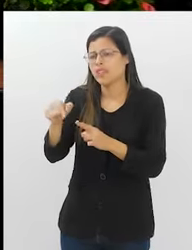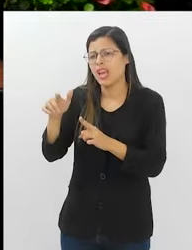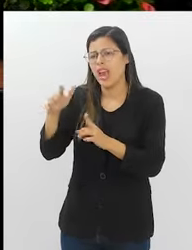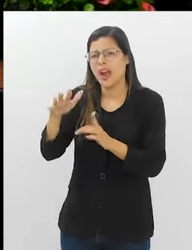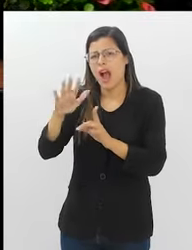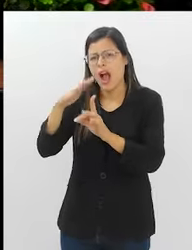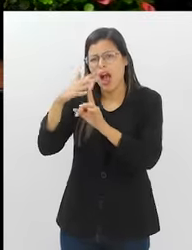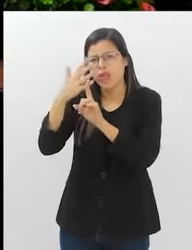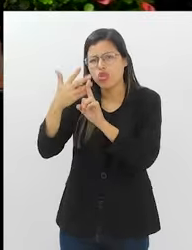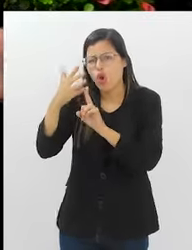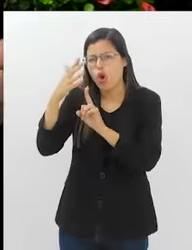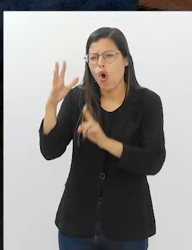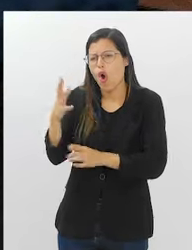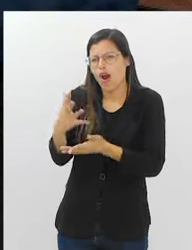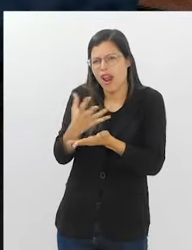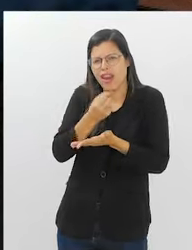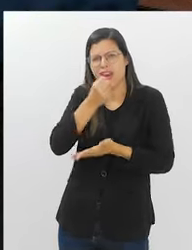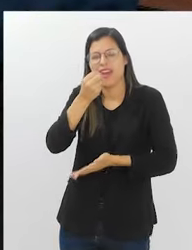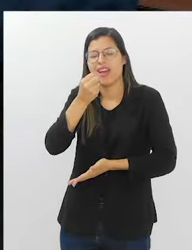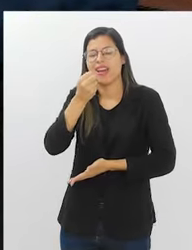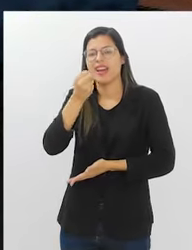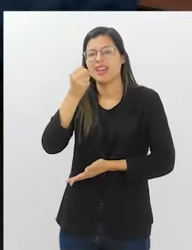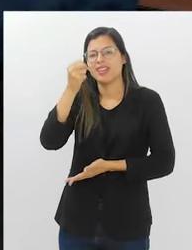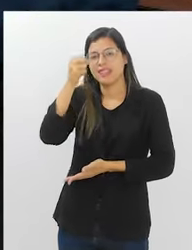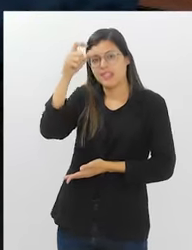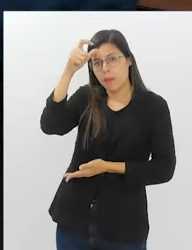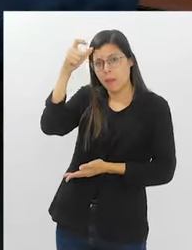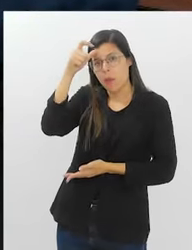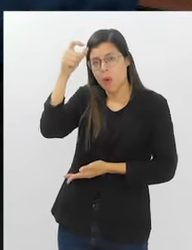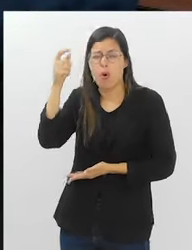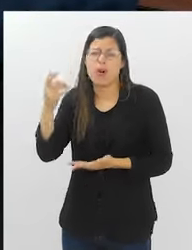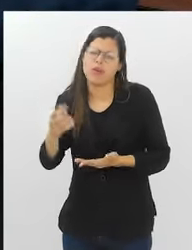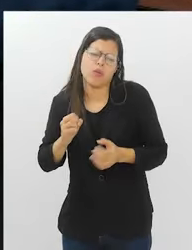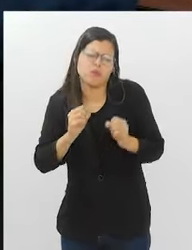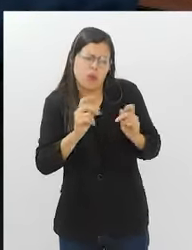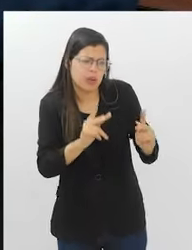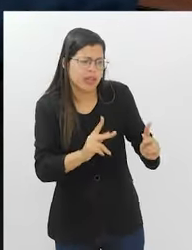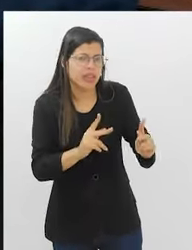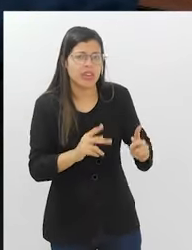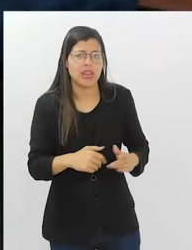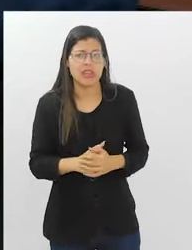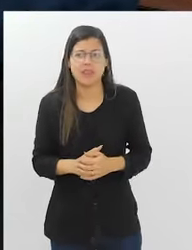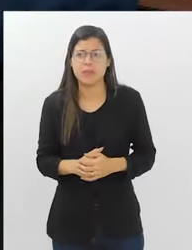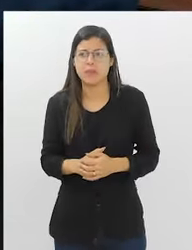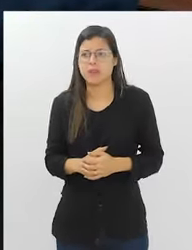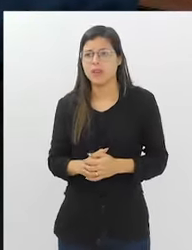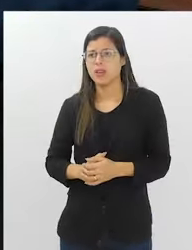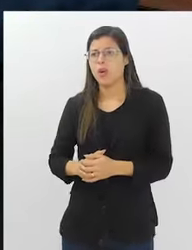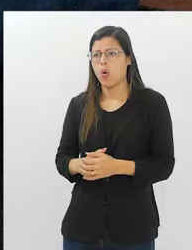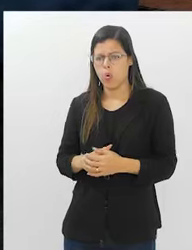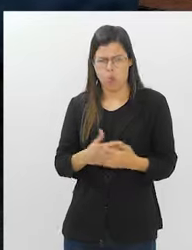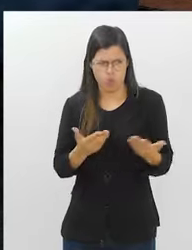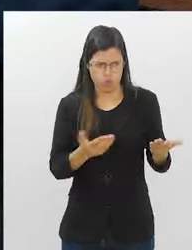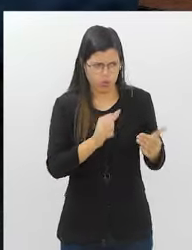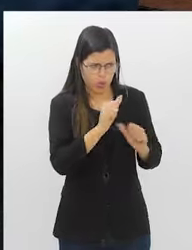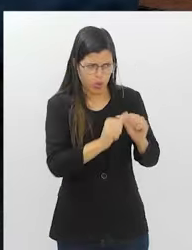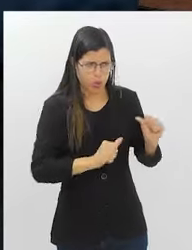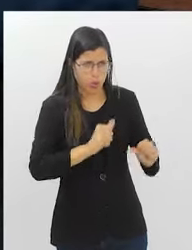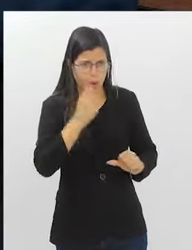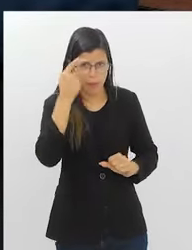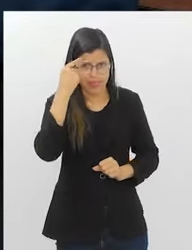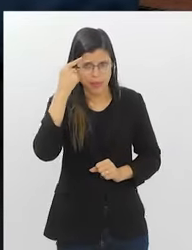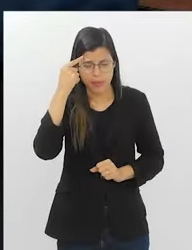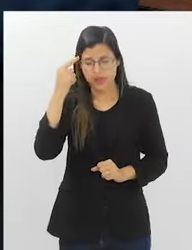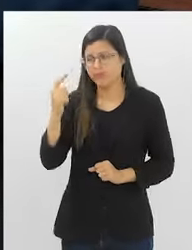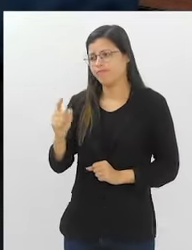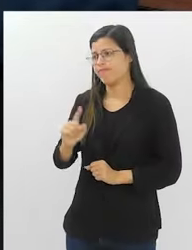tia... Porque era a concepção delas, já velhinhas, não iam mudar o pensamento. Então, hoje mudou? Não, assim,